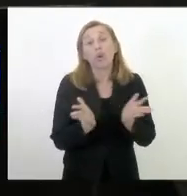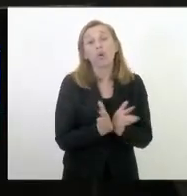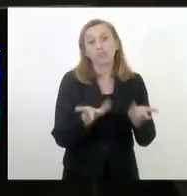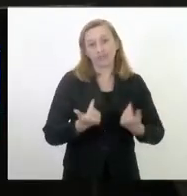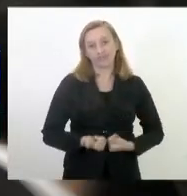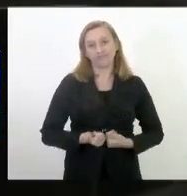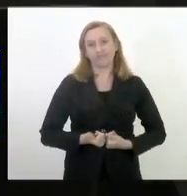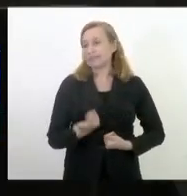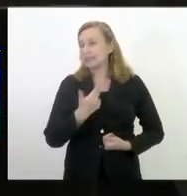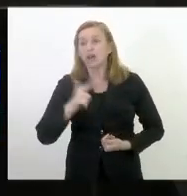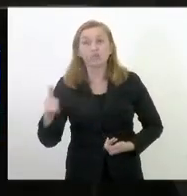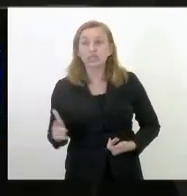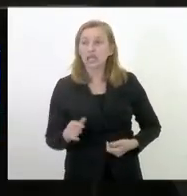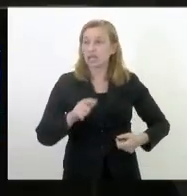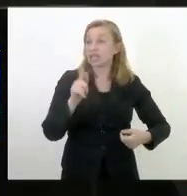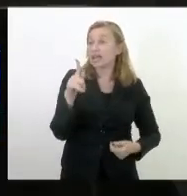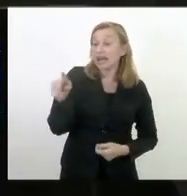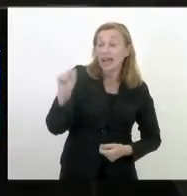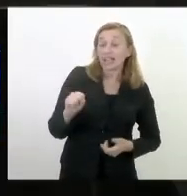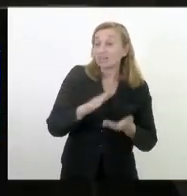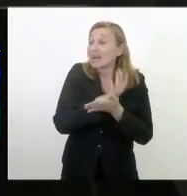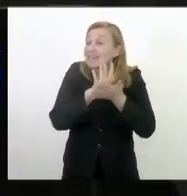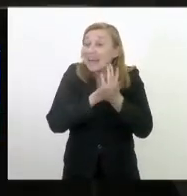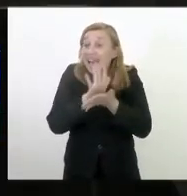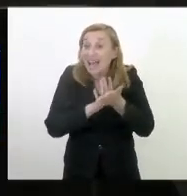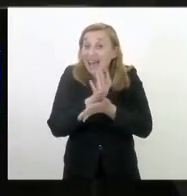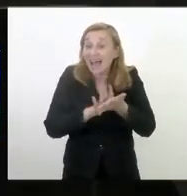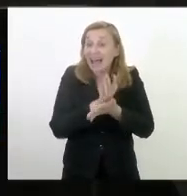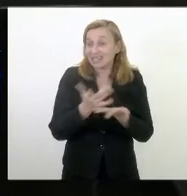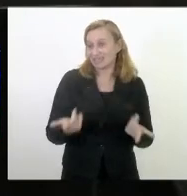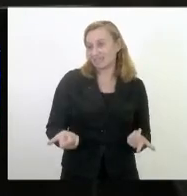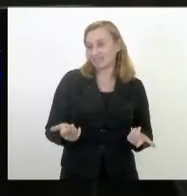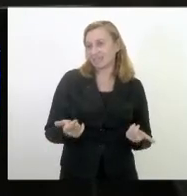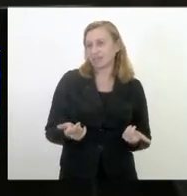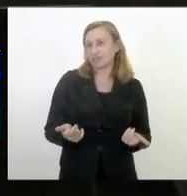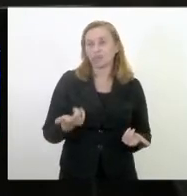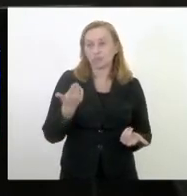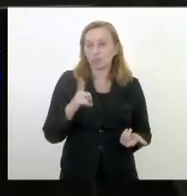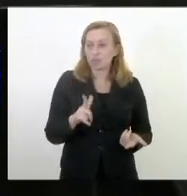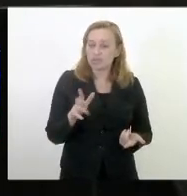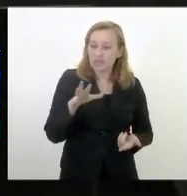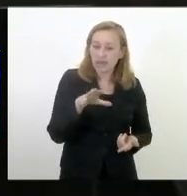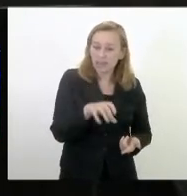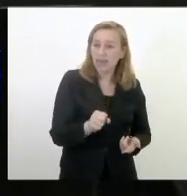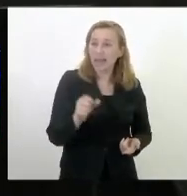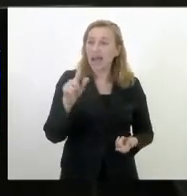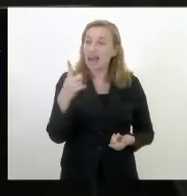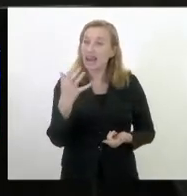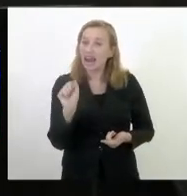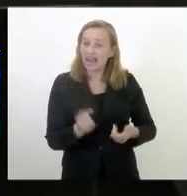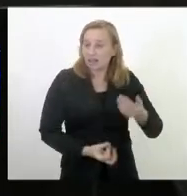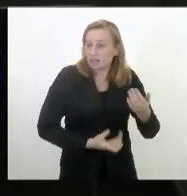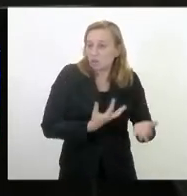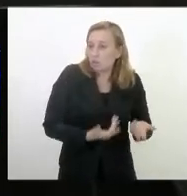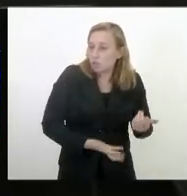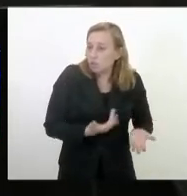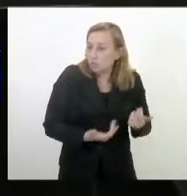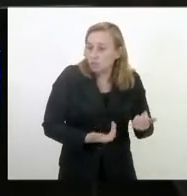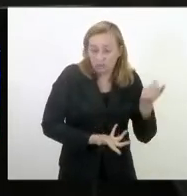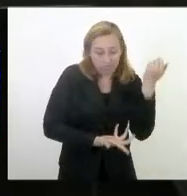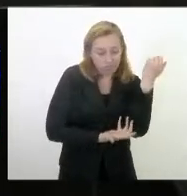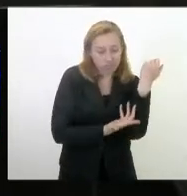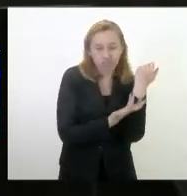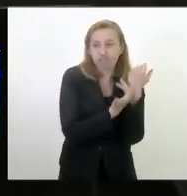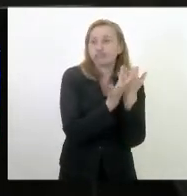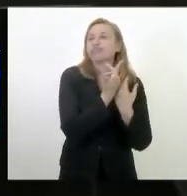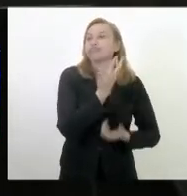segurança alimentar e quando tem acesso a alguns gêneros, alguns insumos para a sua sobrevivência no dia a dia, muitas vezes não tem